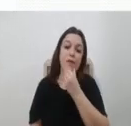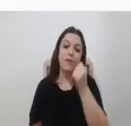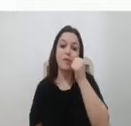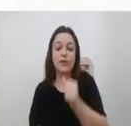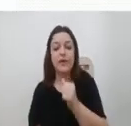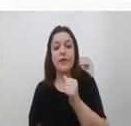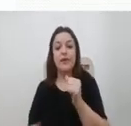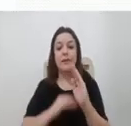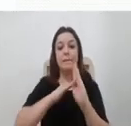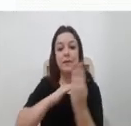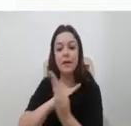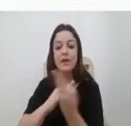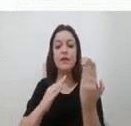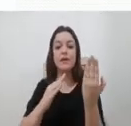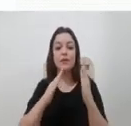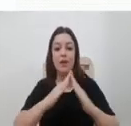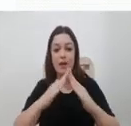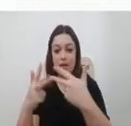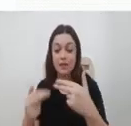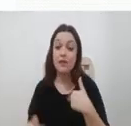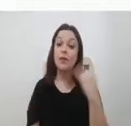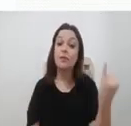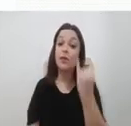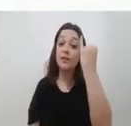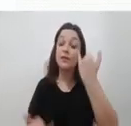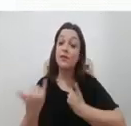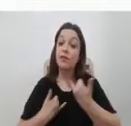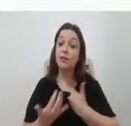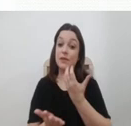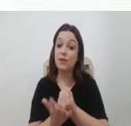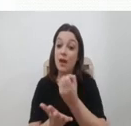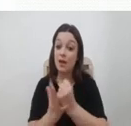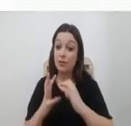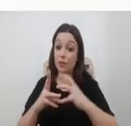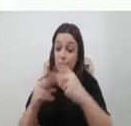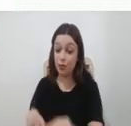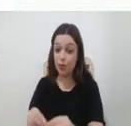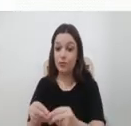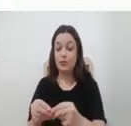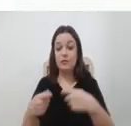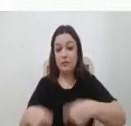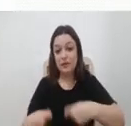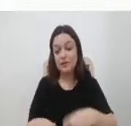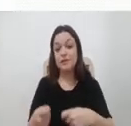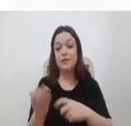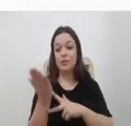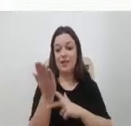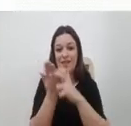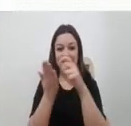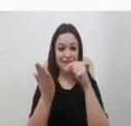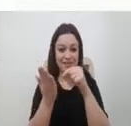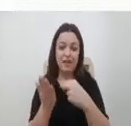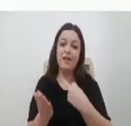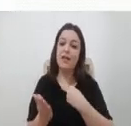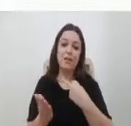bairro, cidade de moradia. No caso, é importante a gente coletar todos os dados, né? Aqui, no caso, era a ficha da